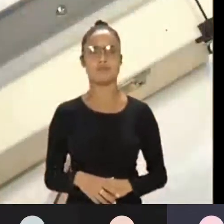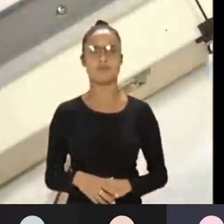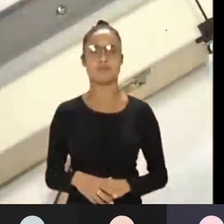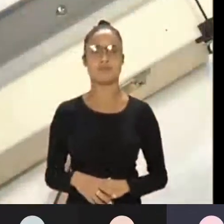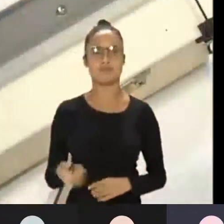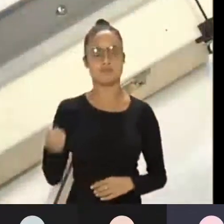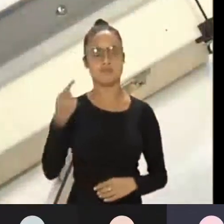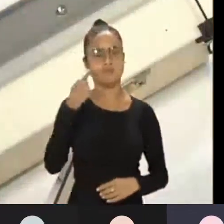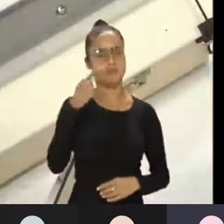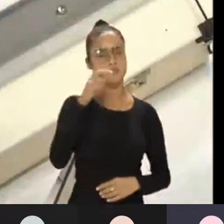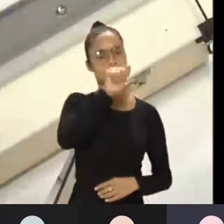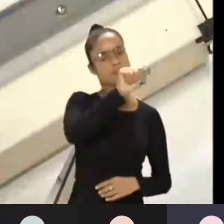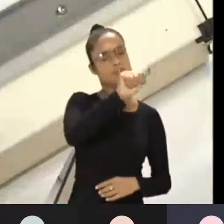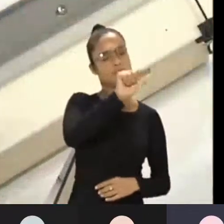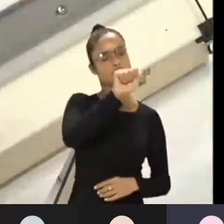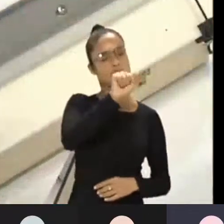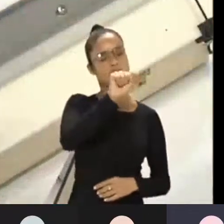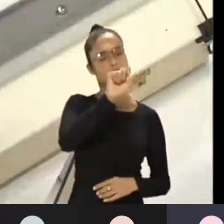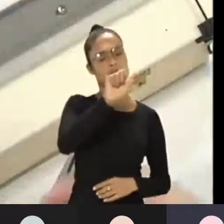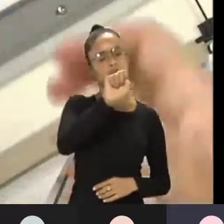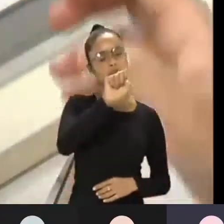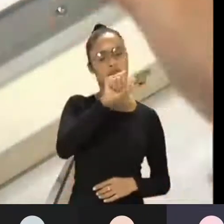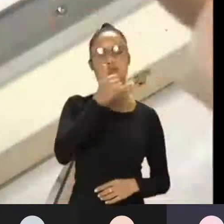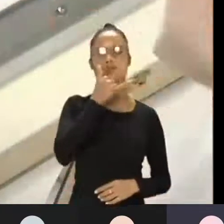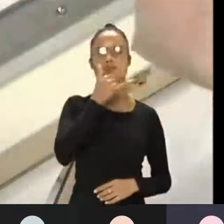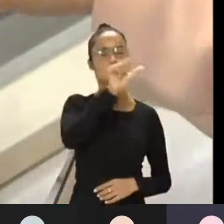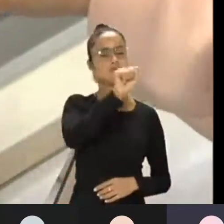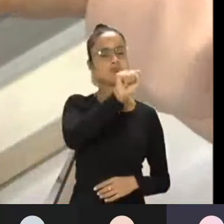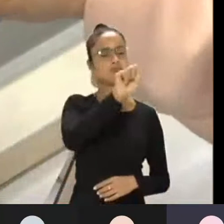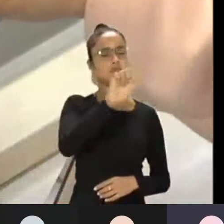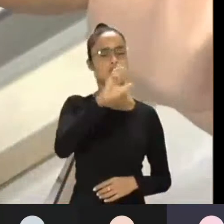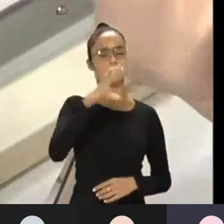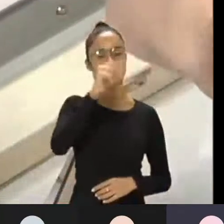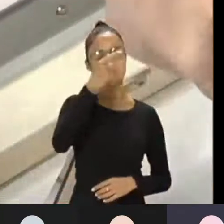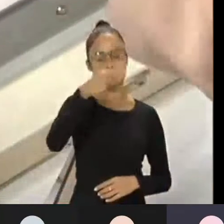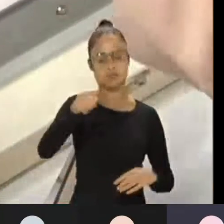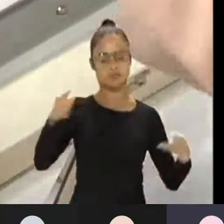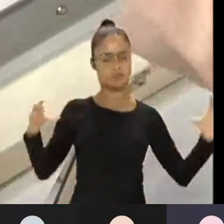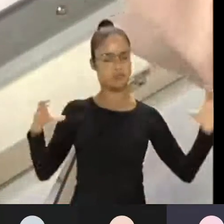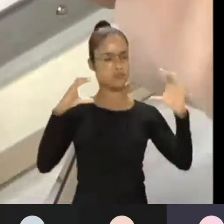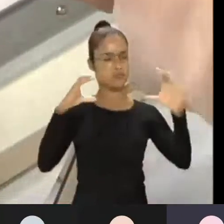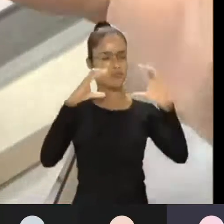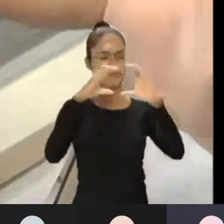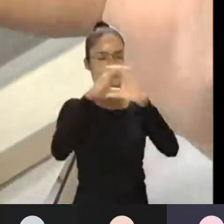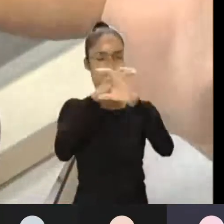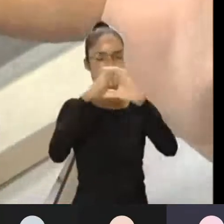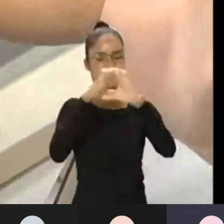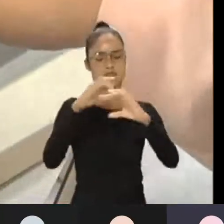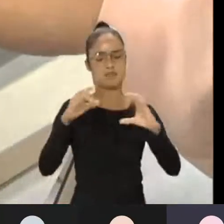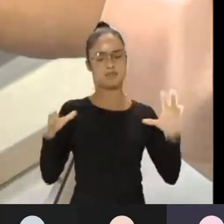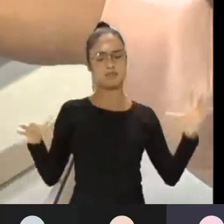fazer a secção como eu fiz no caso da pirâmide, ó. Eu tenho aqui, ó, as representações